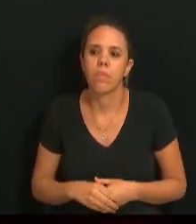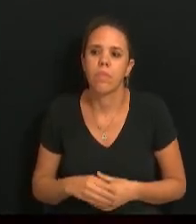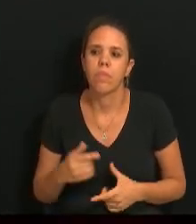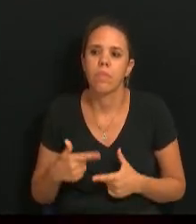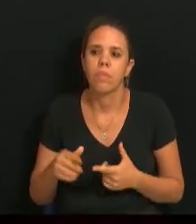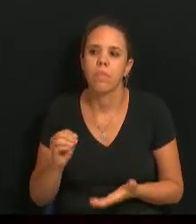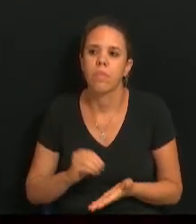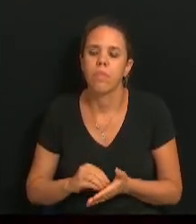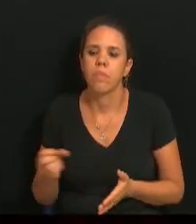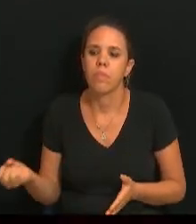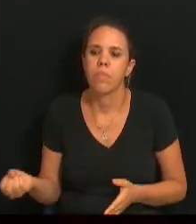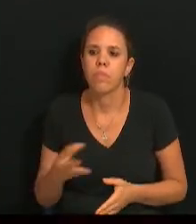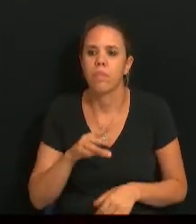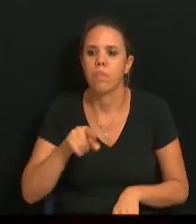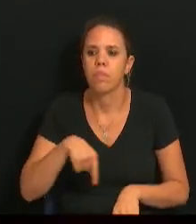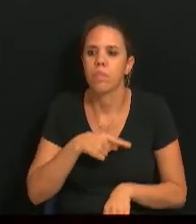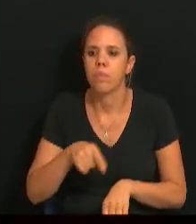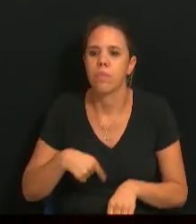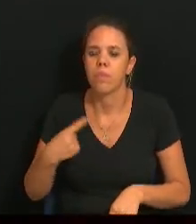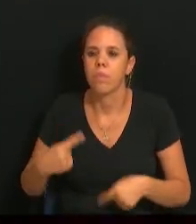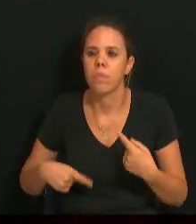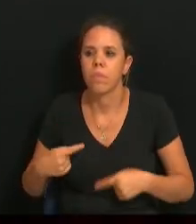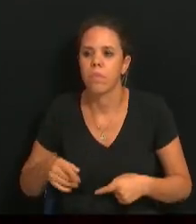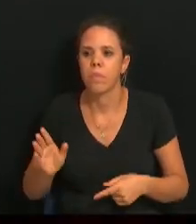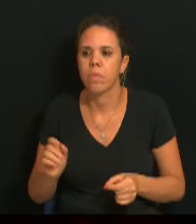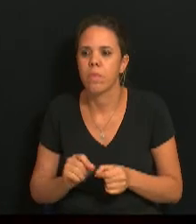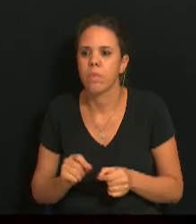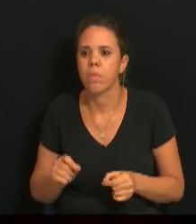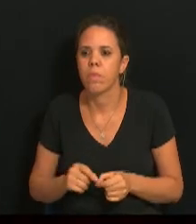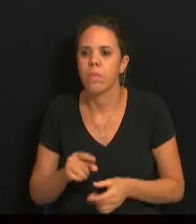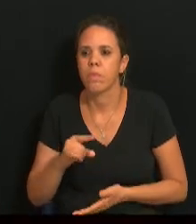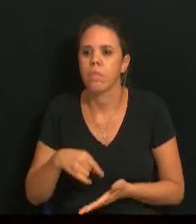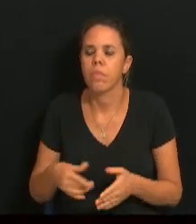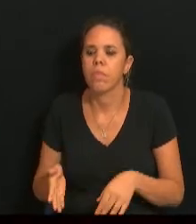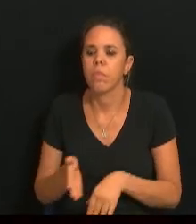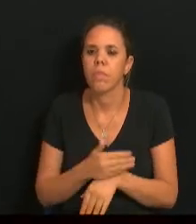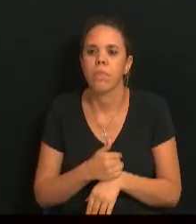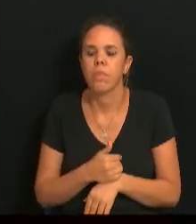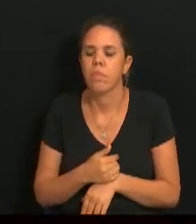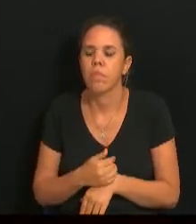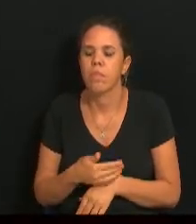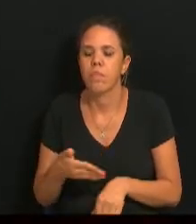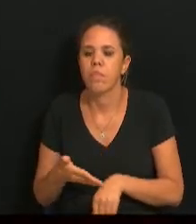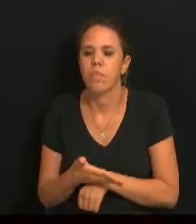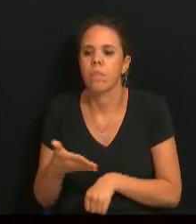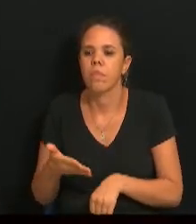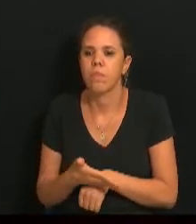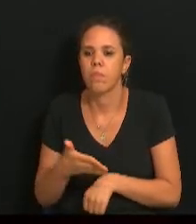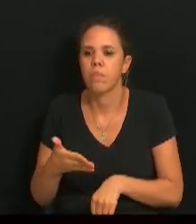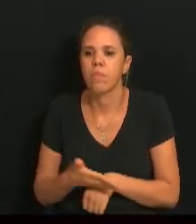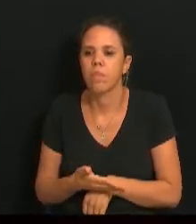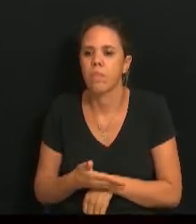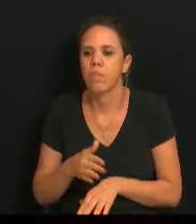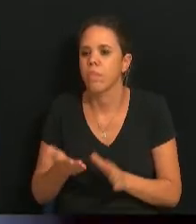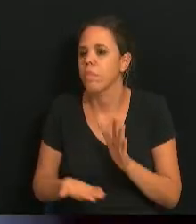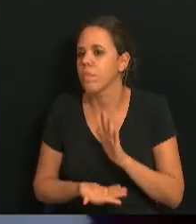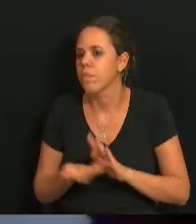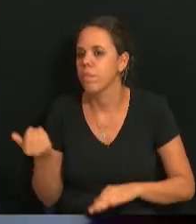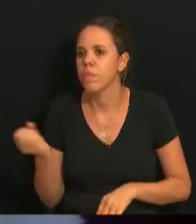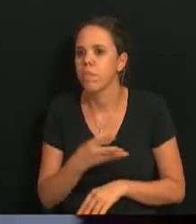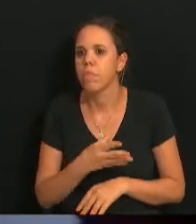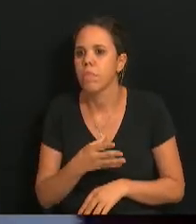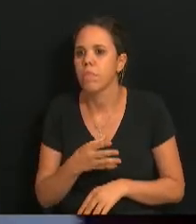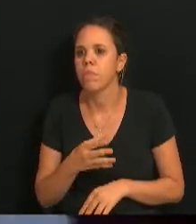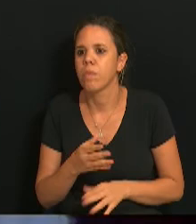nova jornada, o debate já feito, o relatório já feito anteriormente, que contou com participação, o que não exclui uma nova